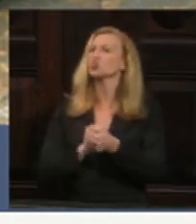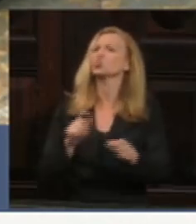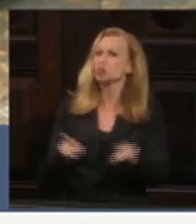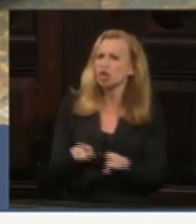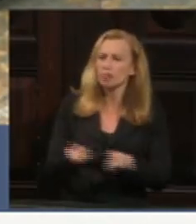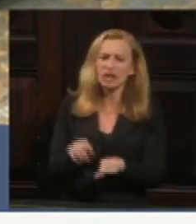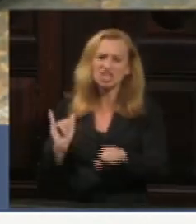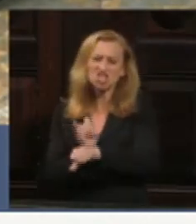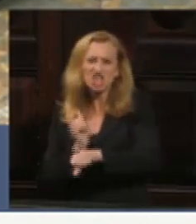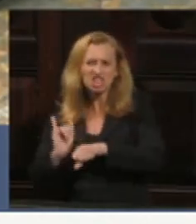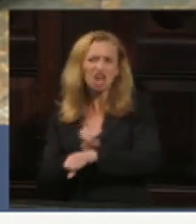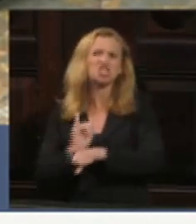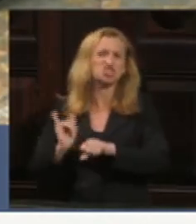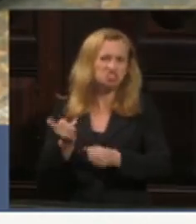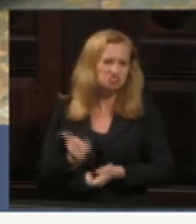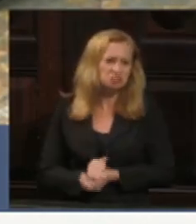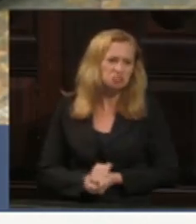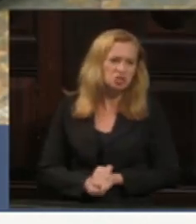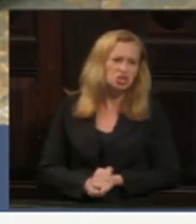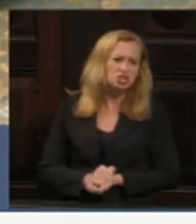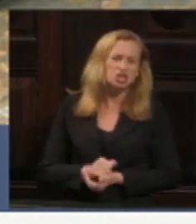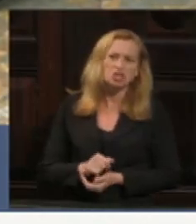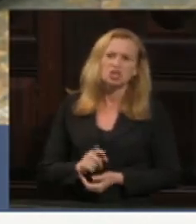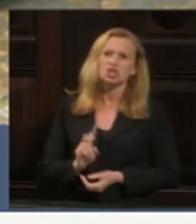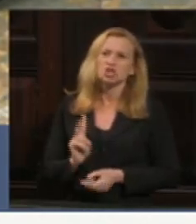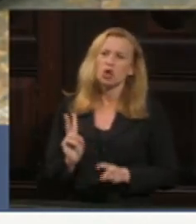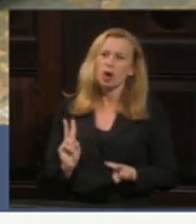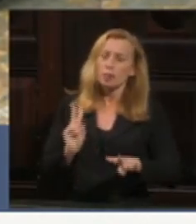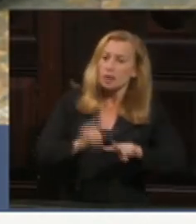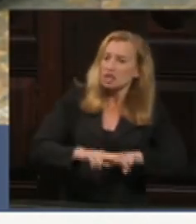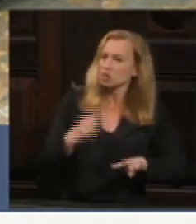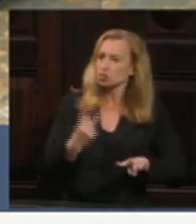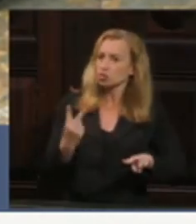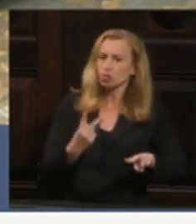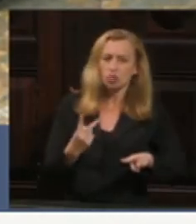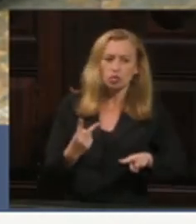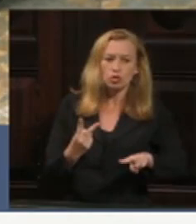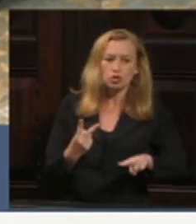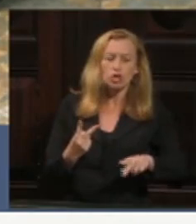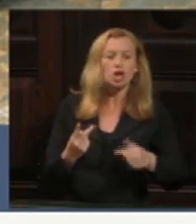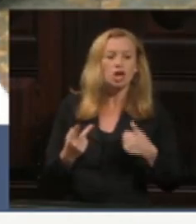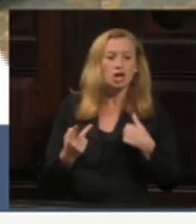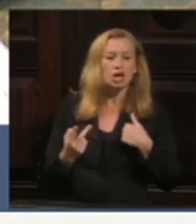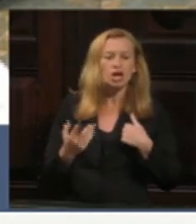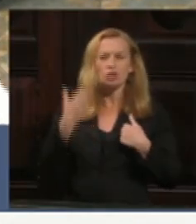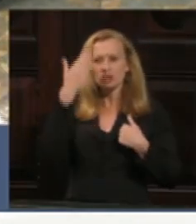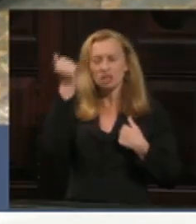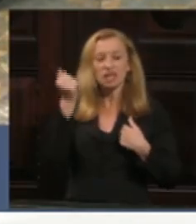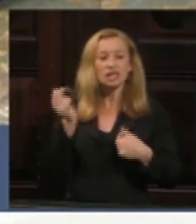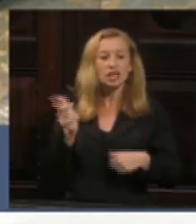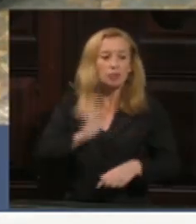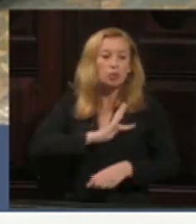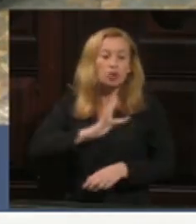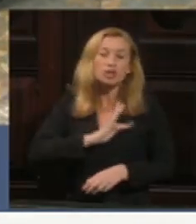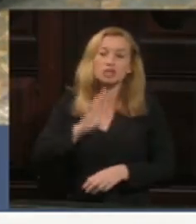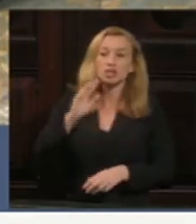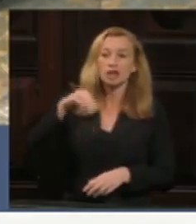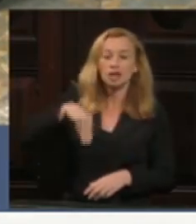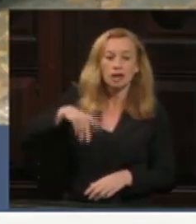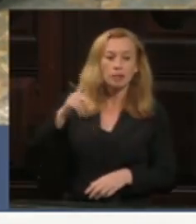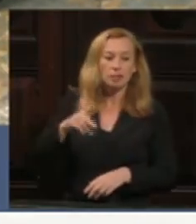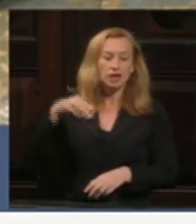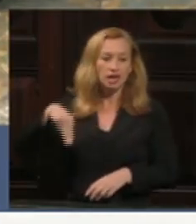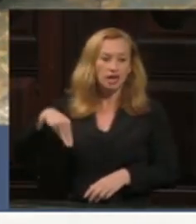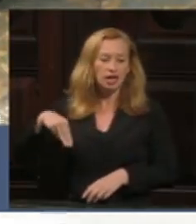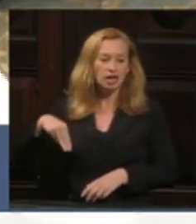articulação é muito maior. Quando houve a questão da apreensão dos fuzis, deputado Luiz Paulo, eu me recordo que na polícia militar não tem a quantidade de